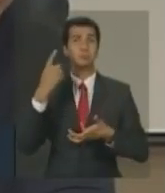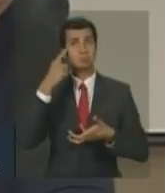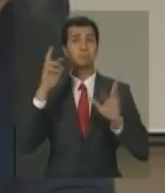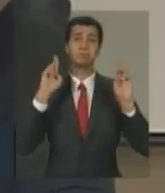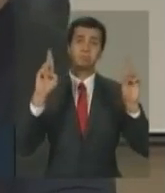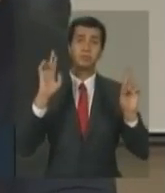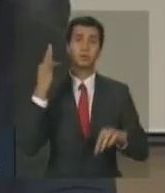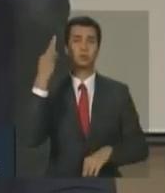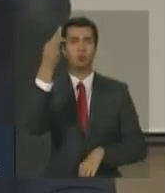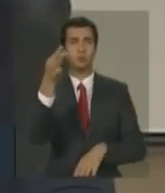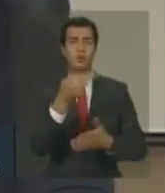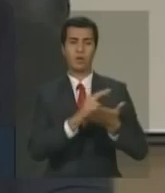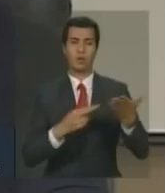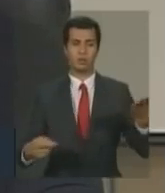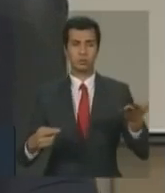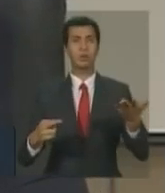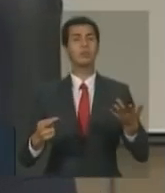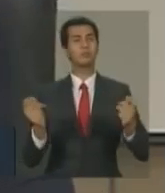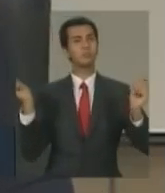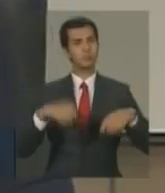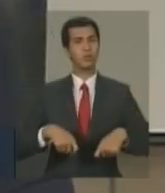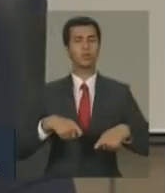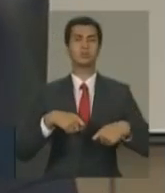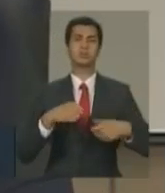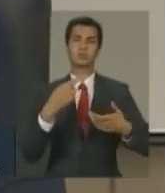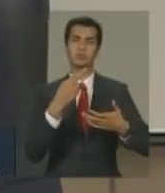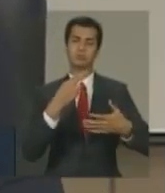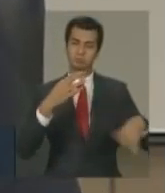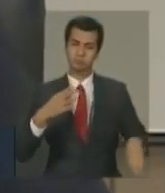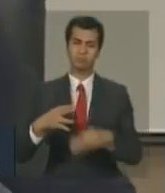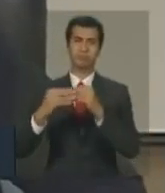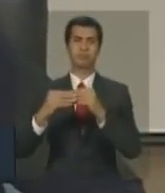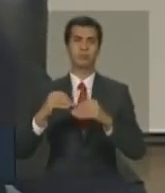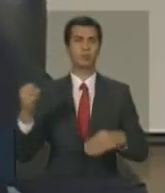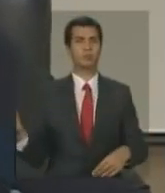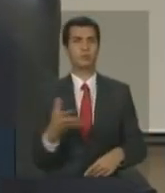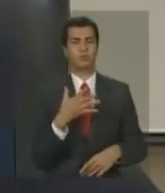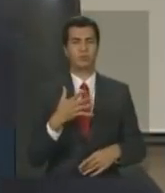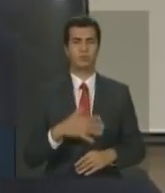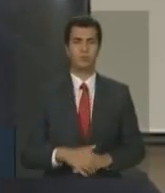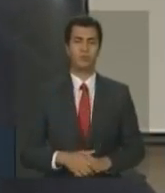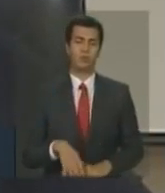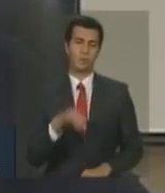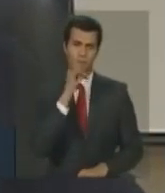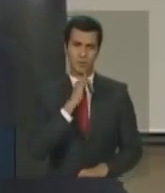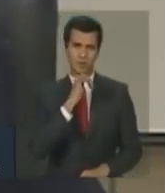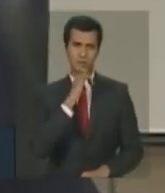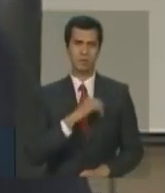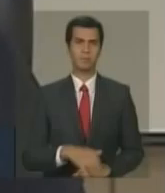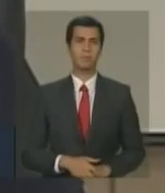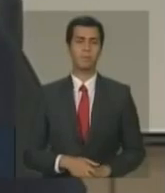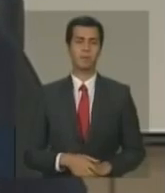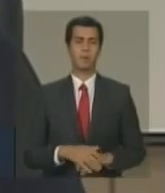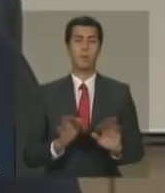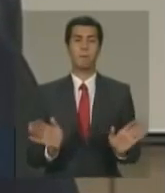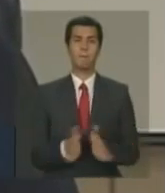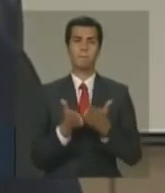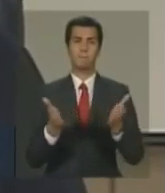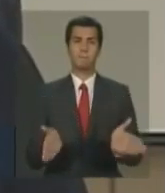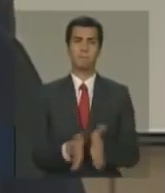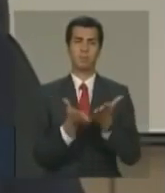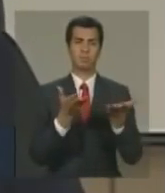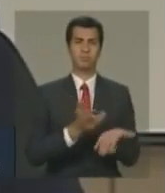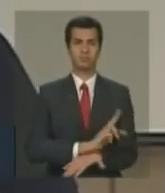essas alterações possam estar sendo incorporadas. Por exemplo, eu estava comentando o índice de pobreza multidimensional, um